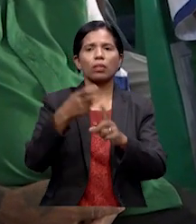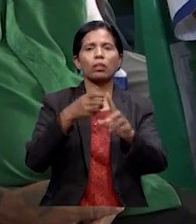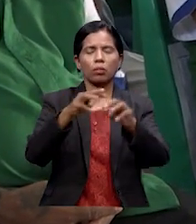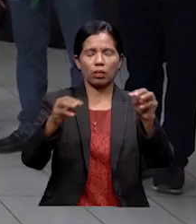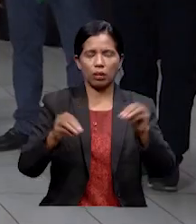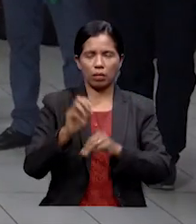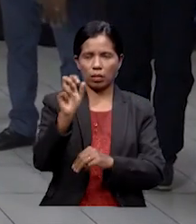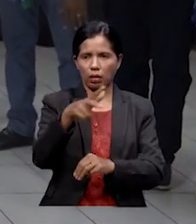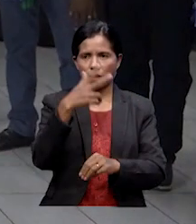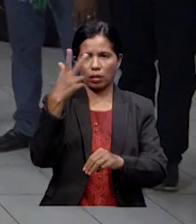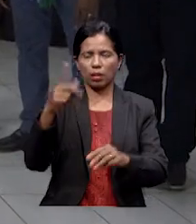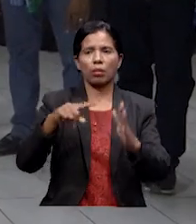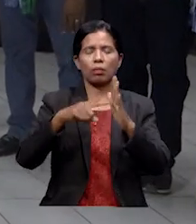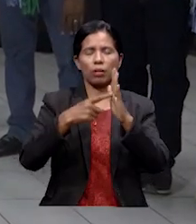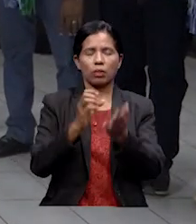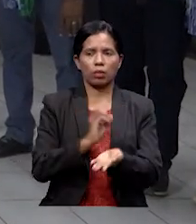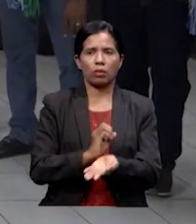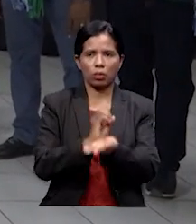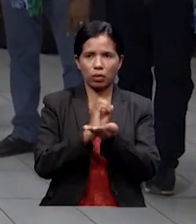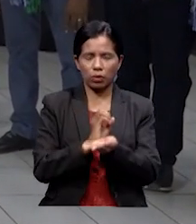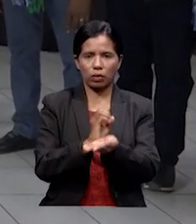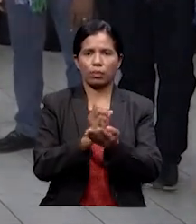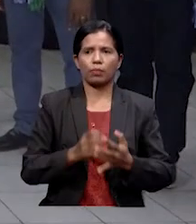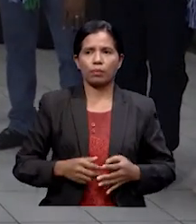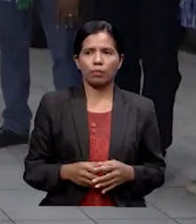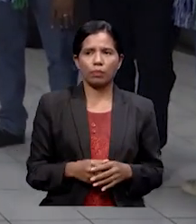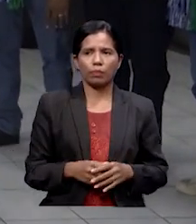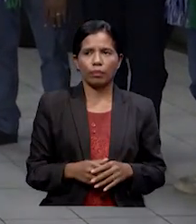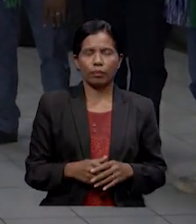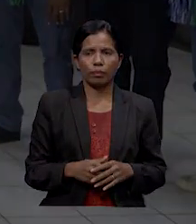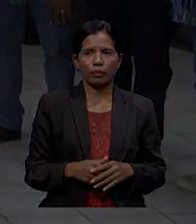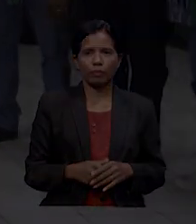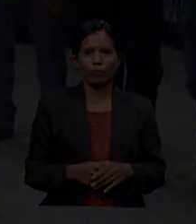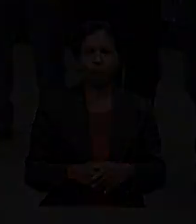Sintolu no Hahu o si Rayoa. Jimmy Fernandes, Jovial da Costa, GMN.